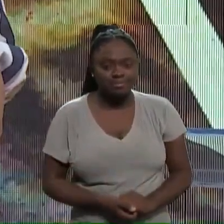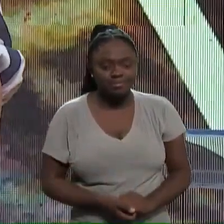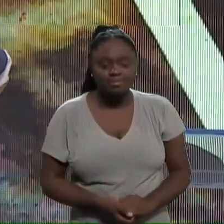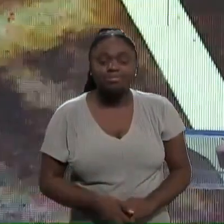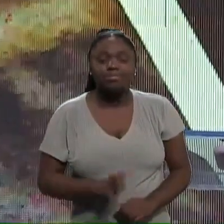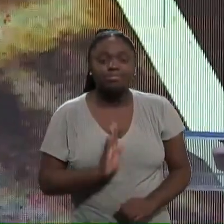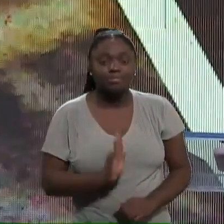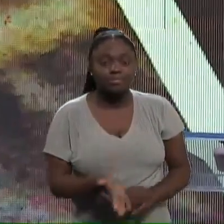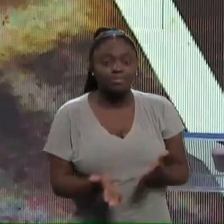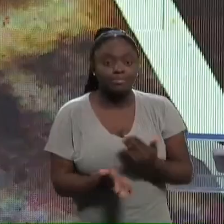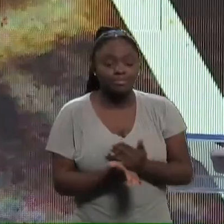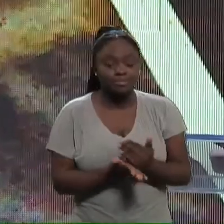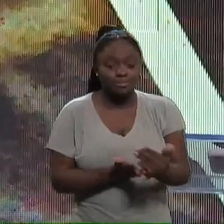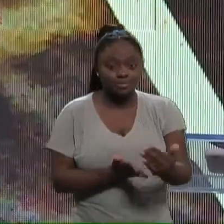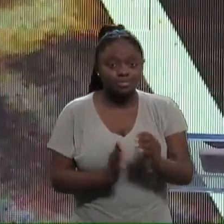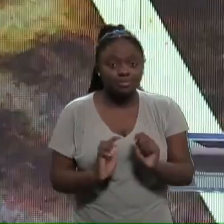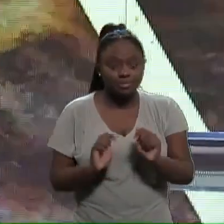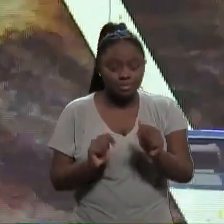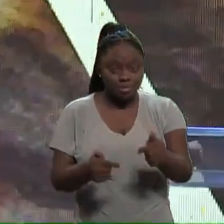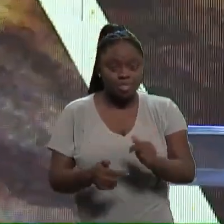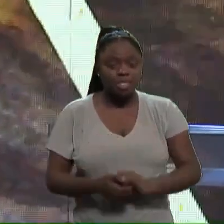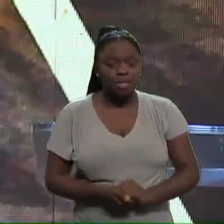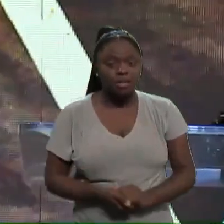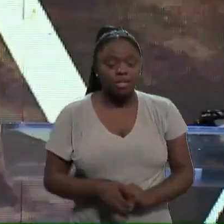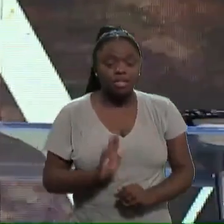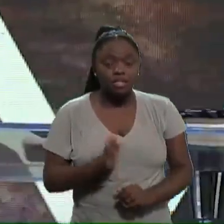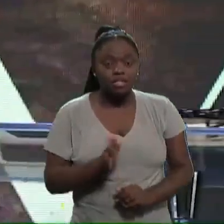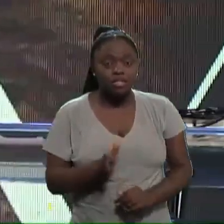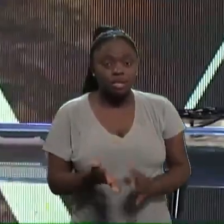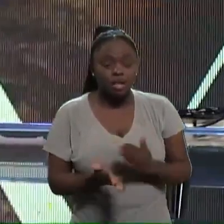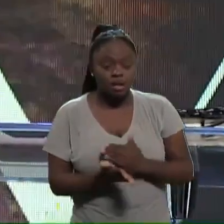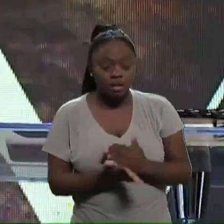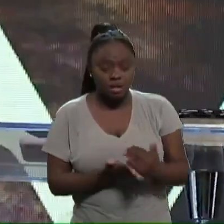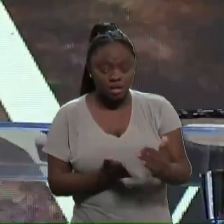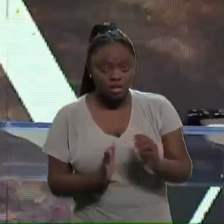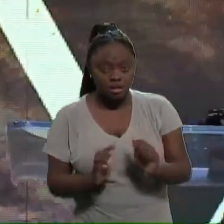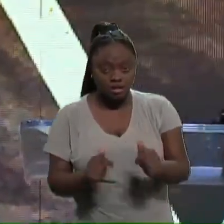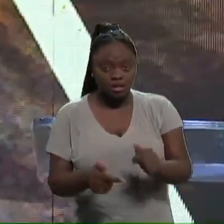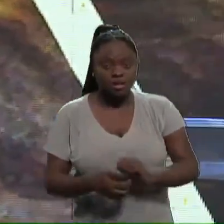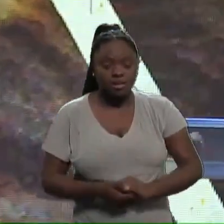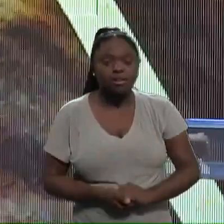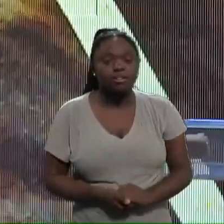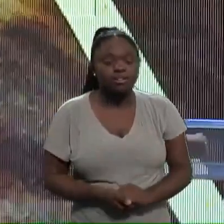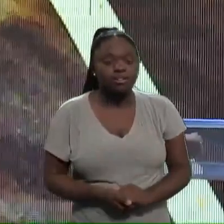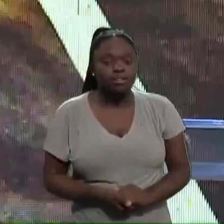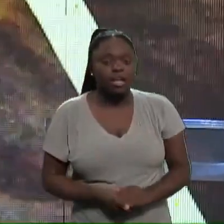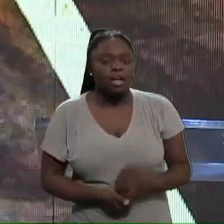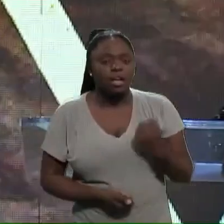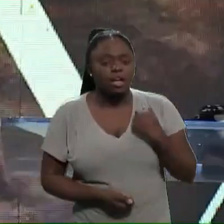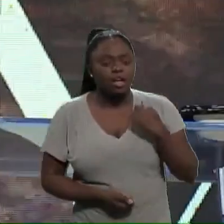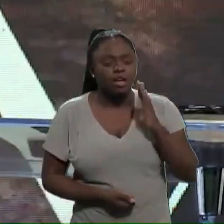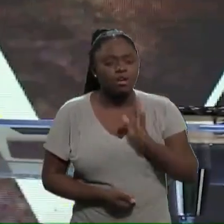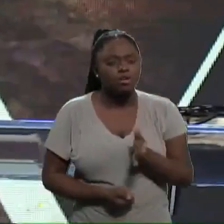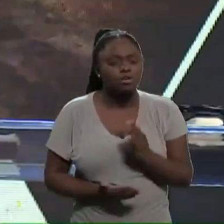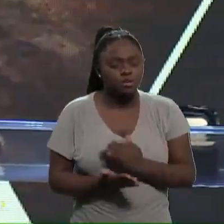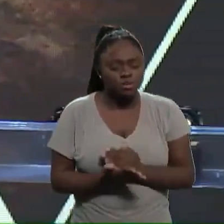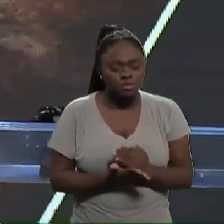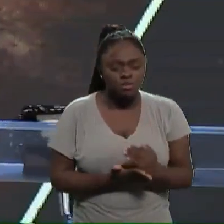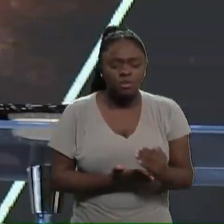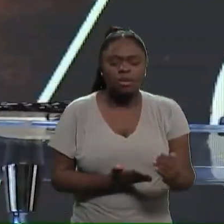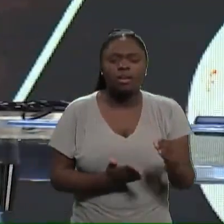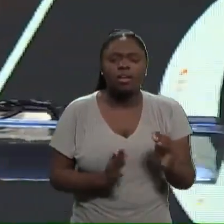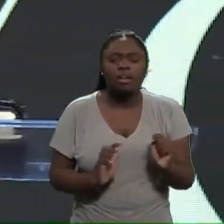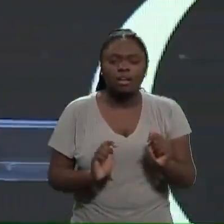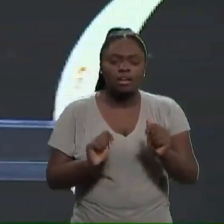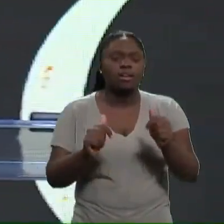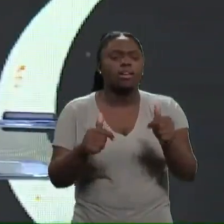Já comecei a fazê-lo, diz o Senhor. Já comecei a fazê-lo, diz o Senhor. Já comecei a fazê-lo, diz o